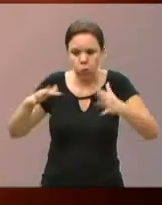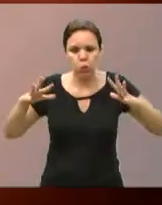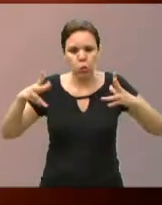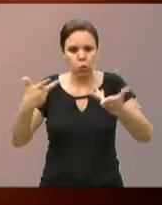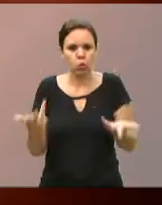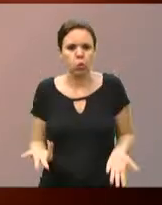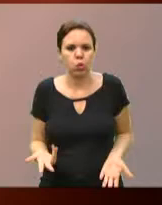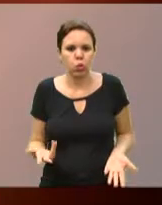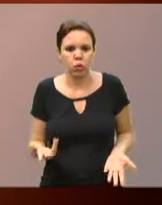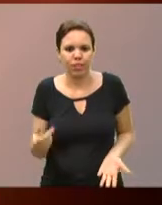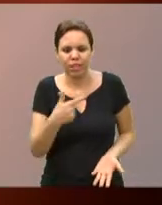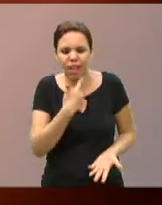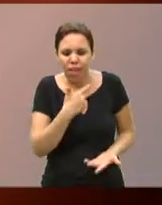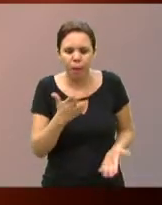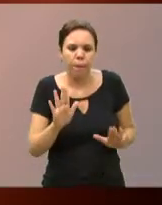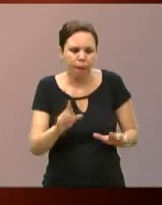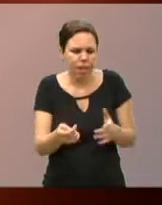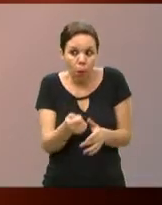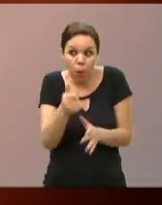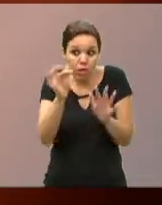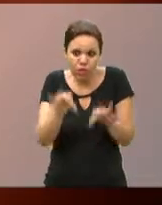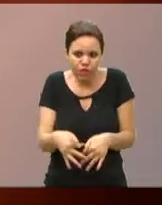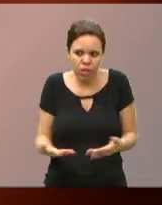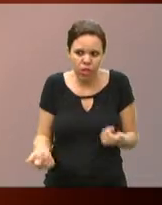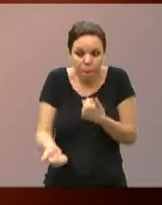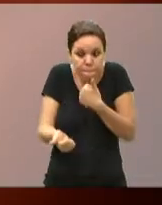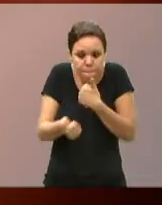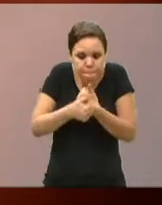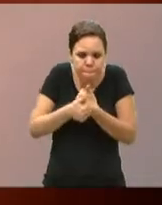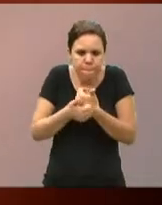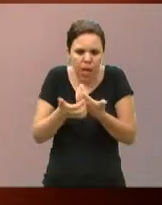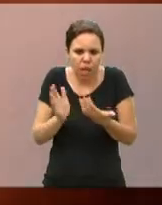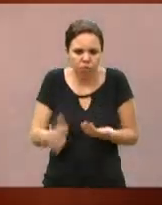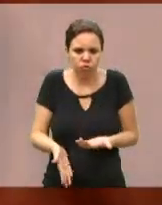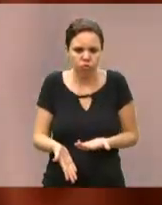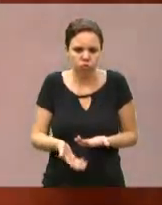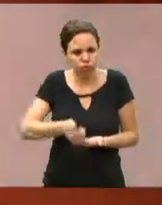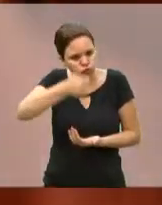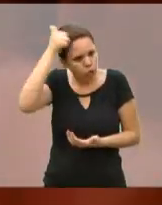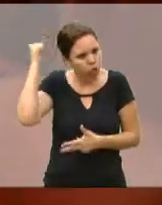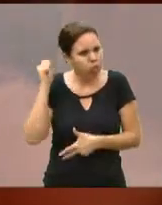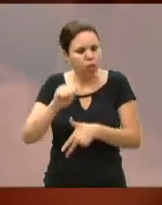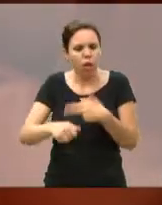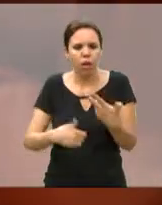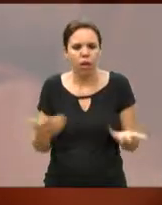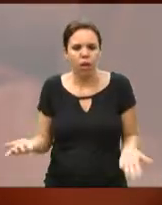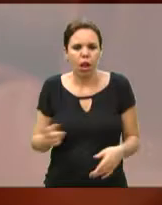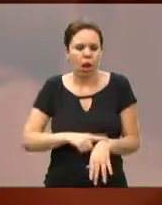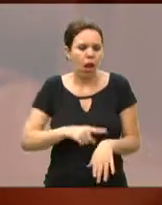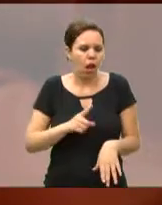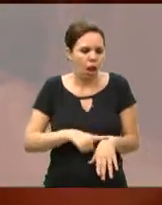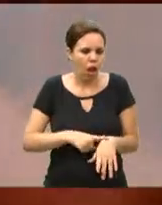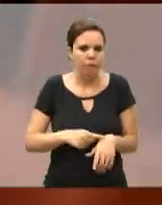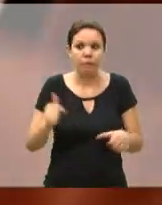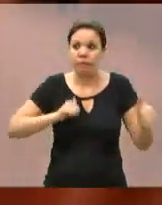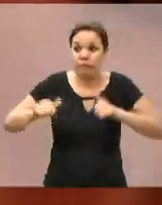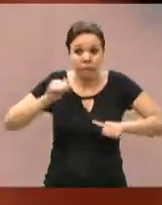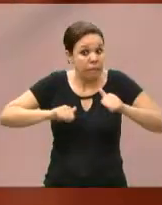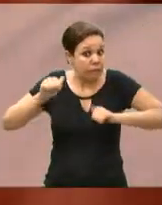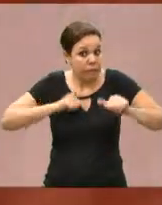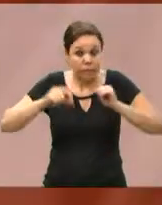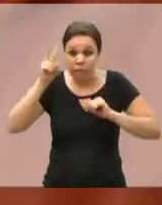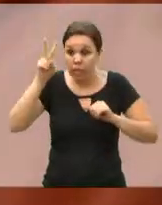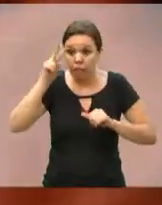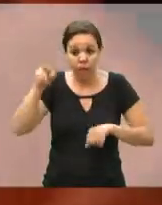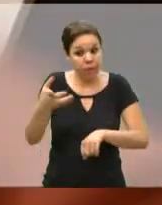Micaela tá rindo, mas assim, já tá quase no final, né, Micaela? Sim, agora ele já tá em cima da hora. Ele vai entrar em desespero, porque ele não vai